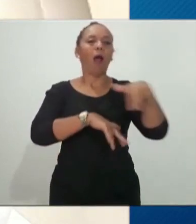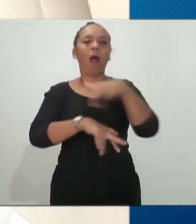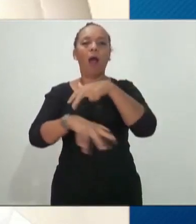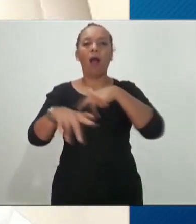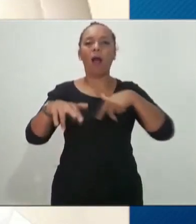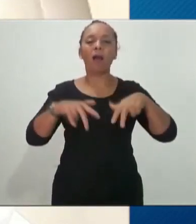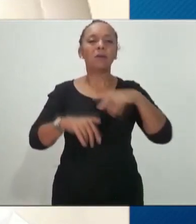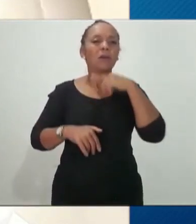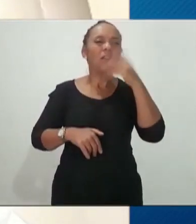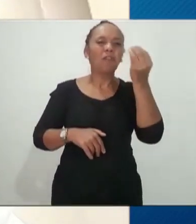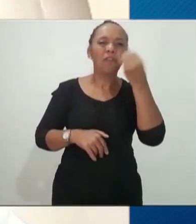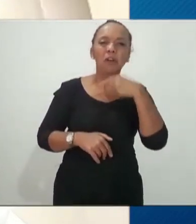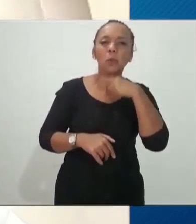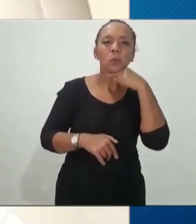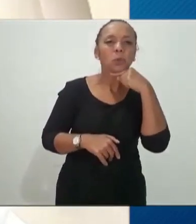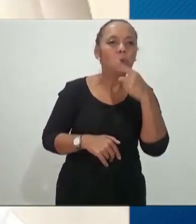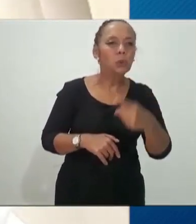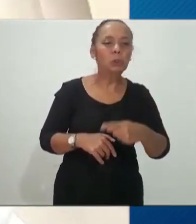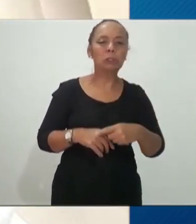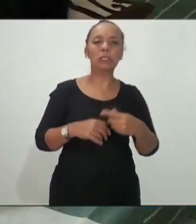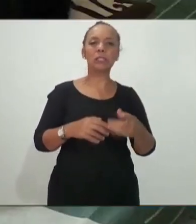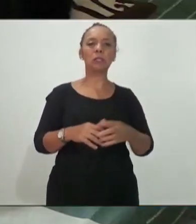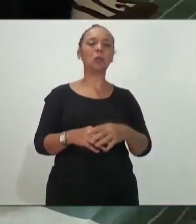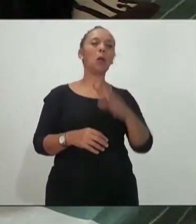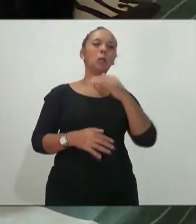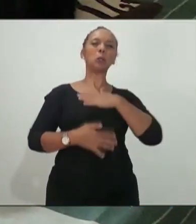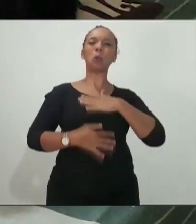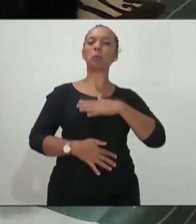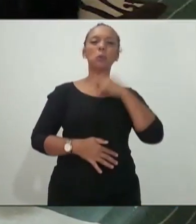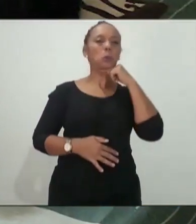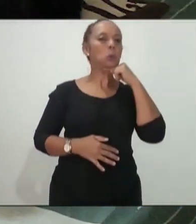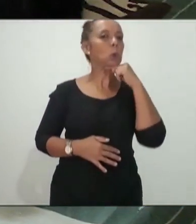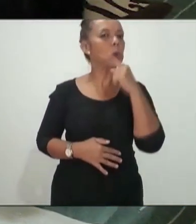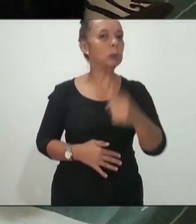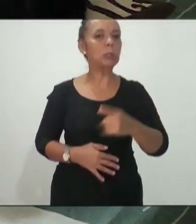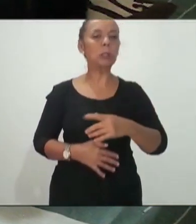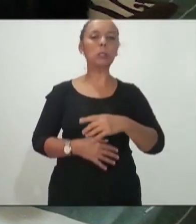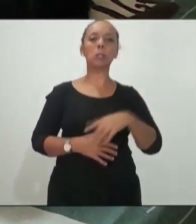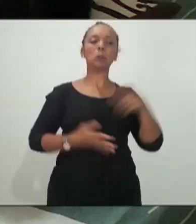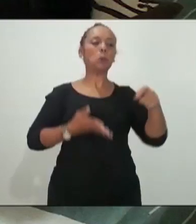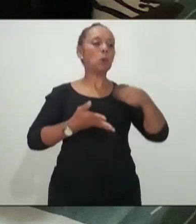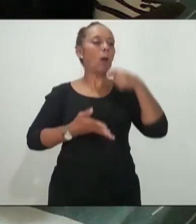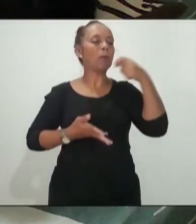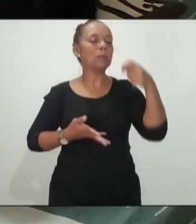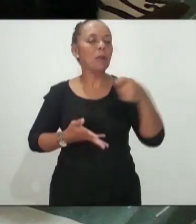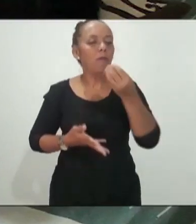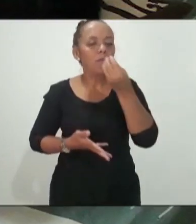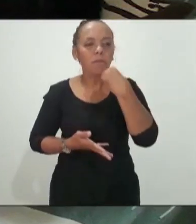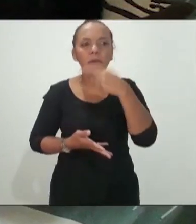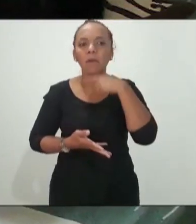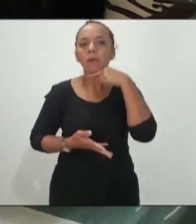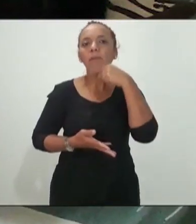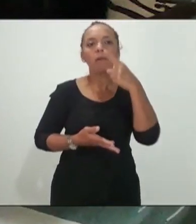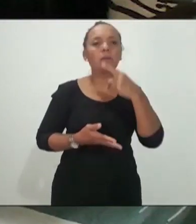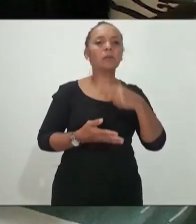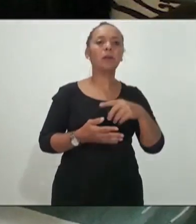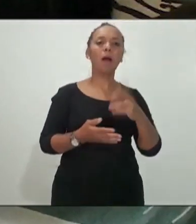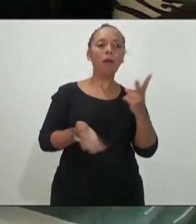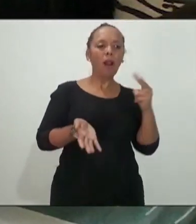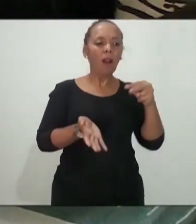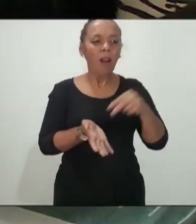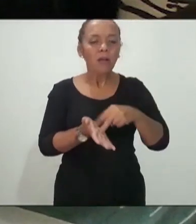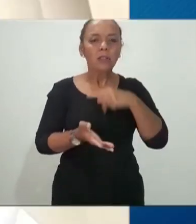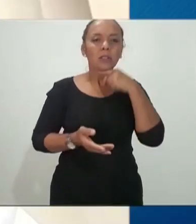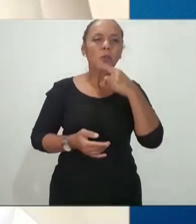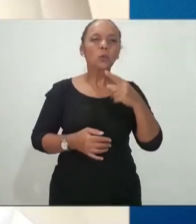paciente de caminhar, de fazer suas atividades mínimas em casa, como tomar banho sozinho, como se alimentar, como sair da